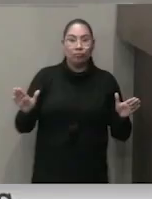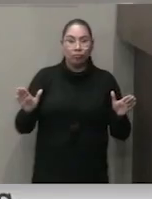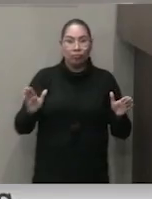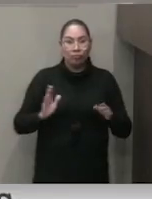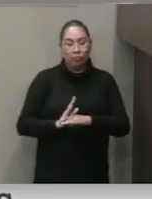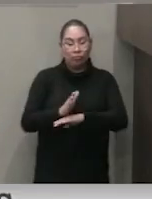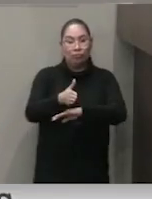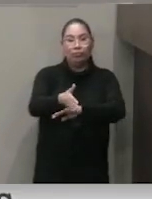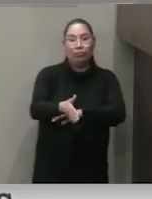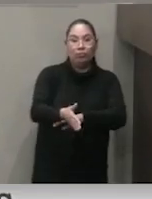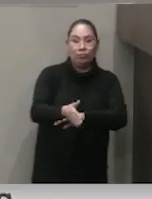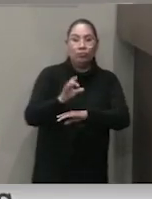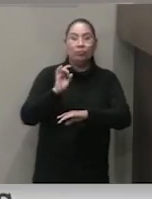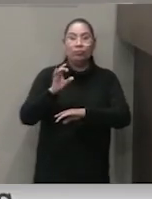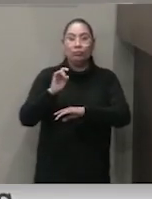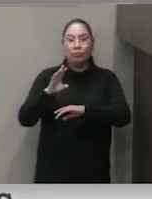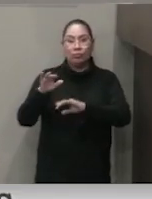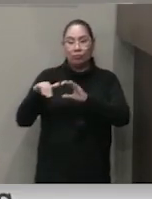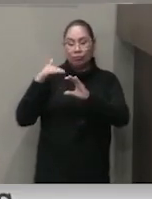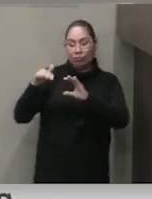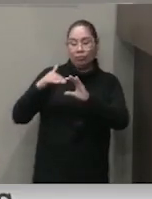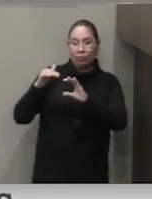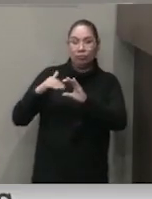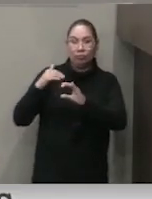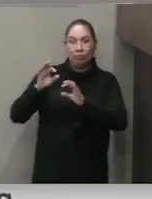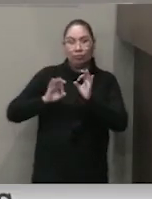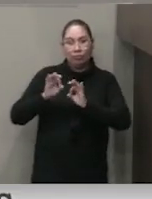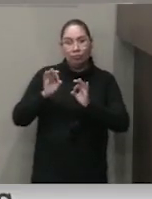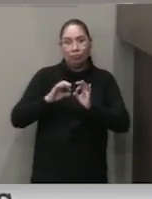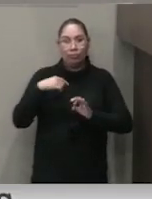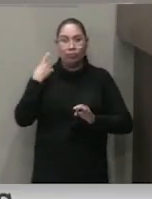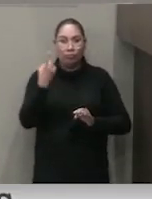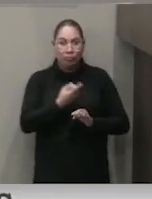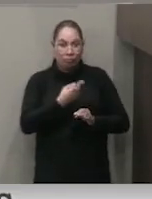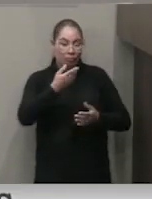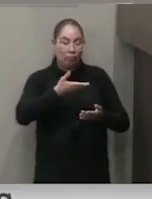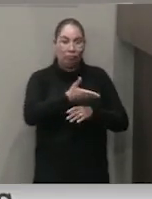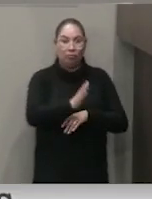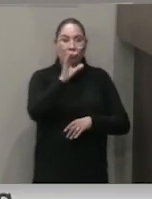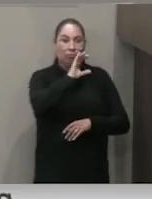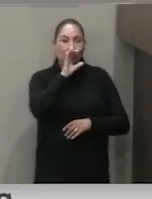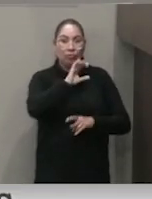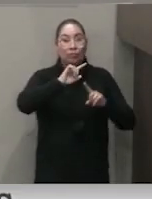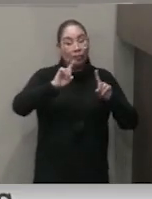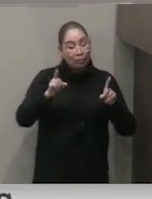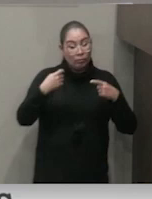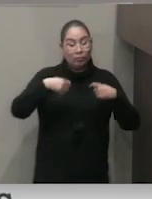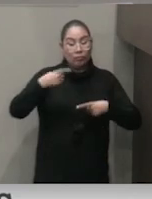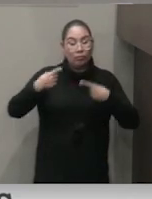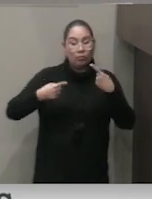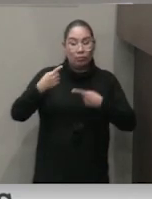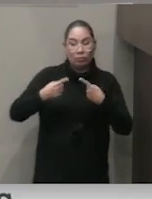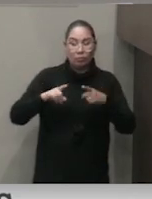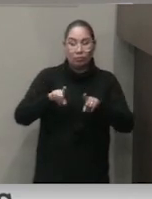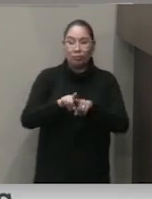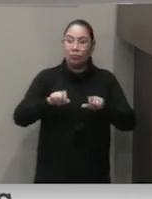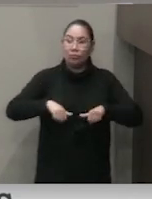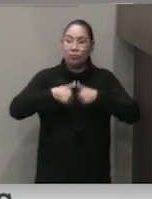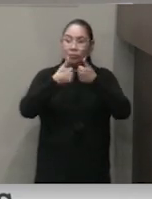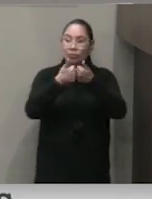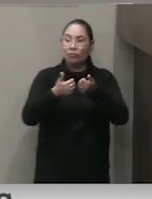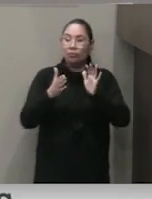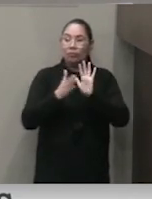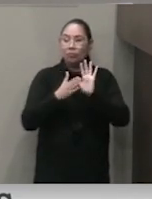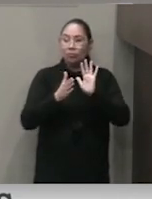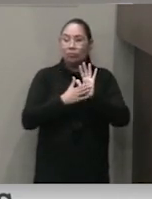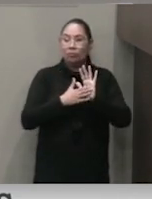não só para mandar projeto querer que a gente engula goela abaixo, mas para discutir e melhorar as